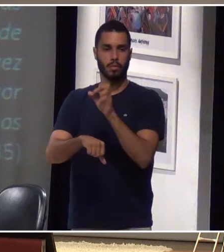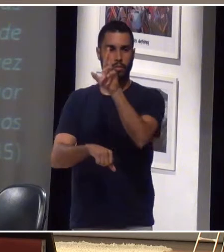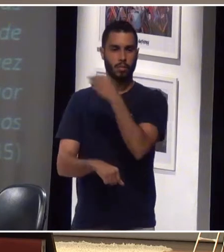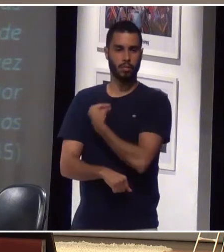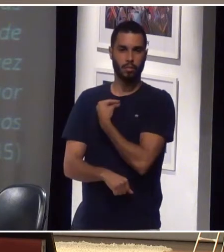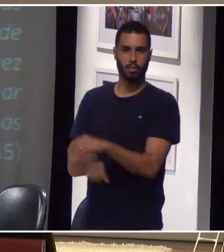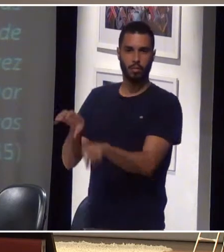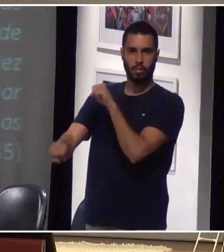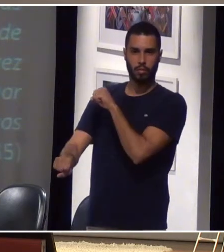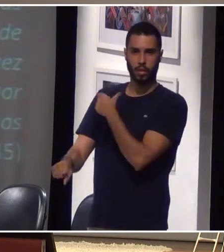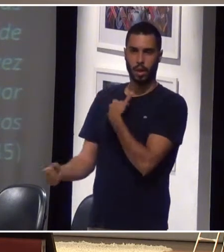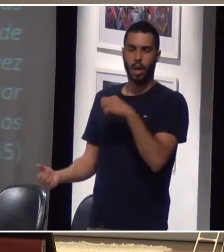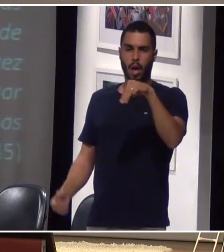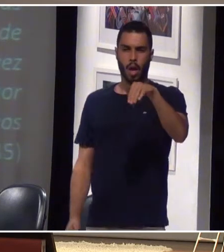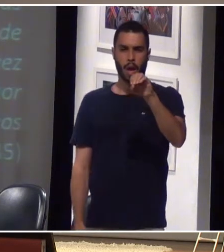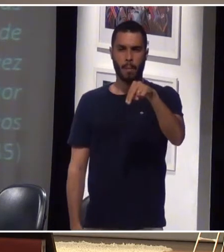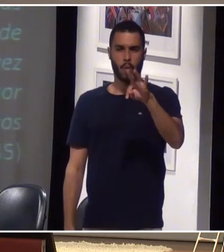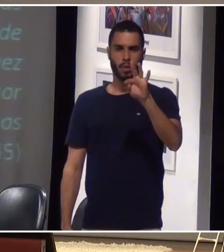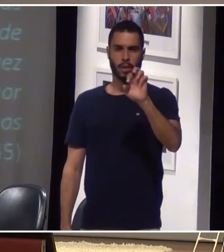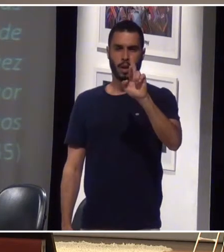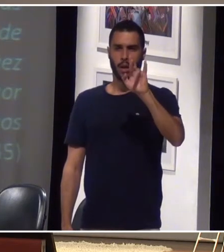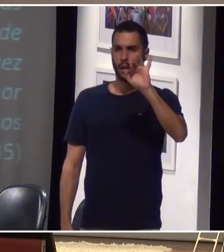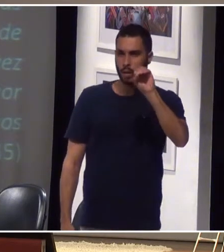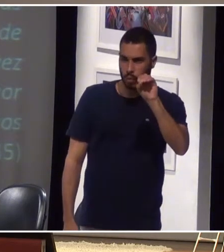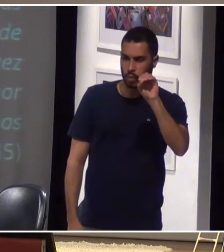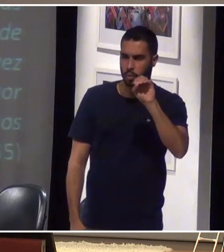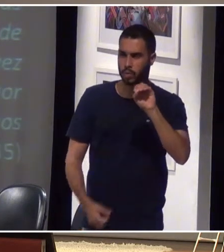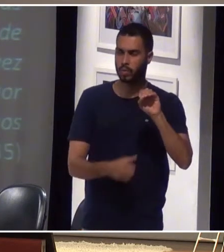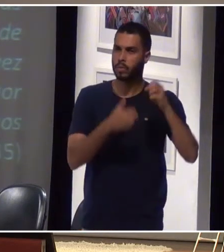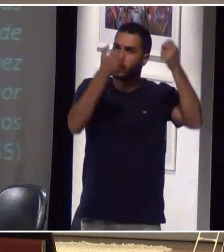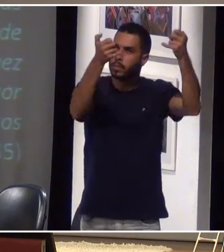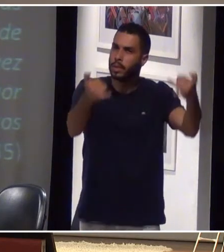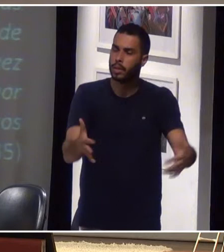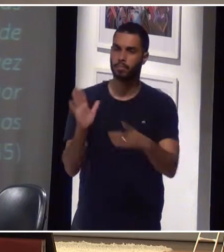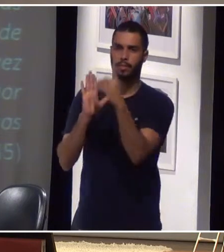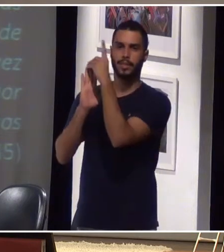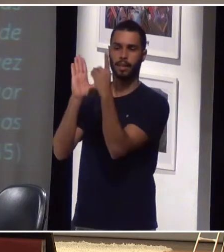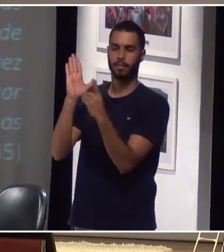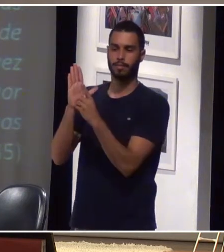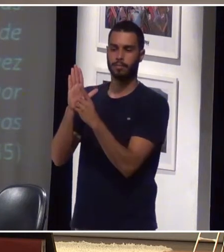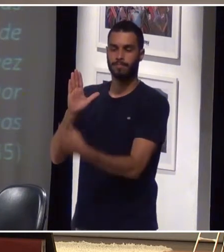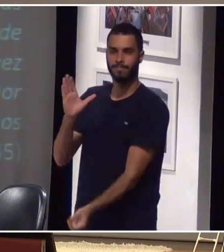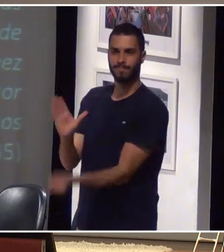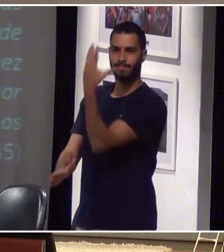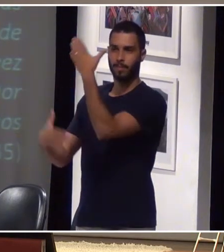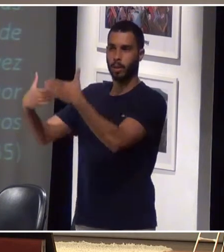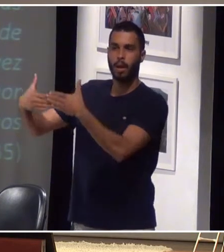Monteiro, uma citação de um texto dela, onde ela diz que, após o decreto em que se estabeleceu o reconhecimento da